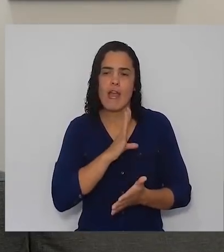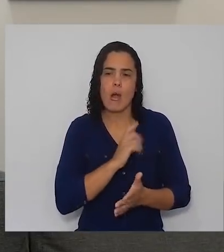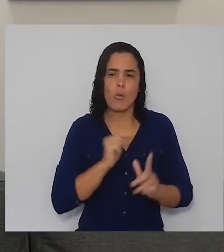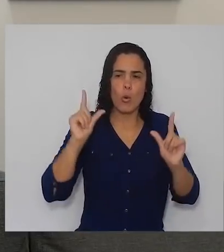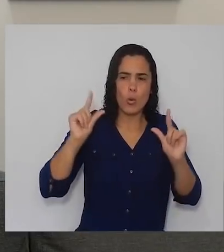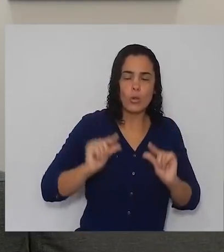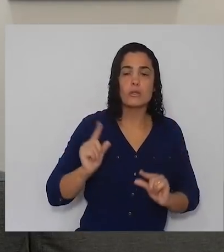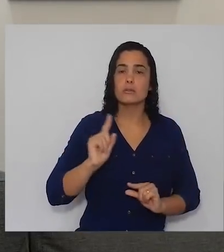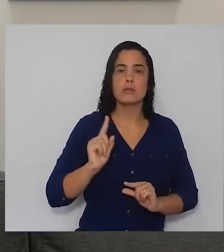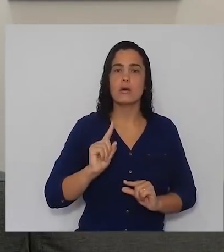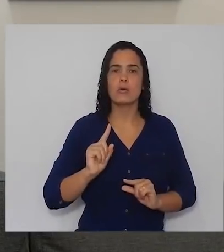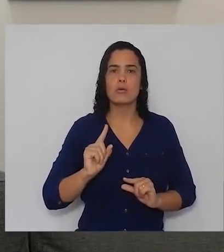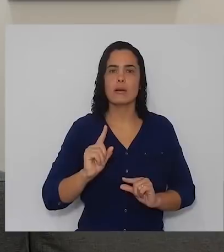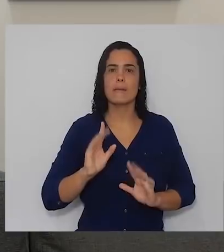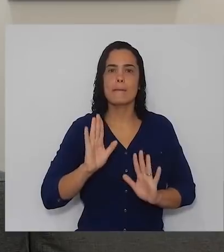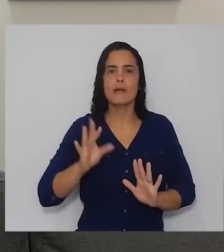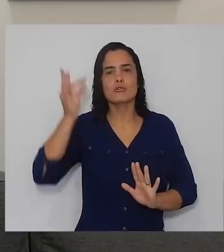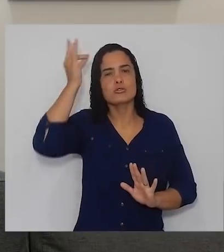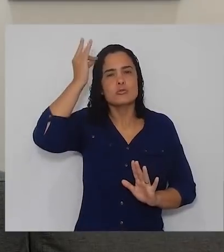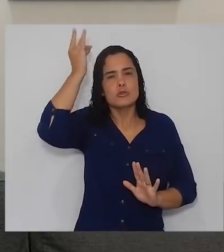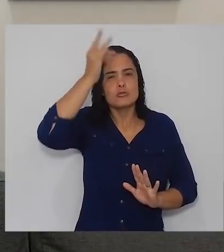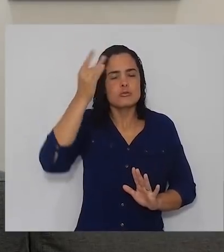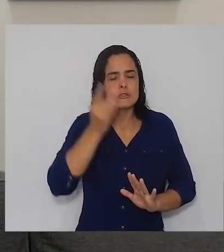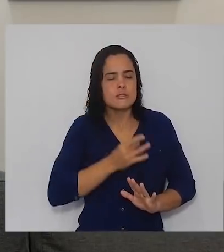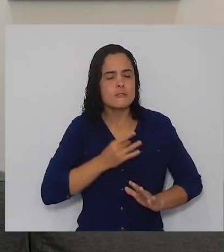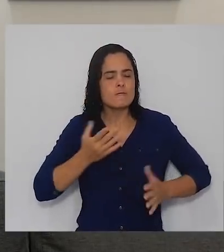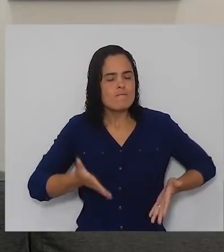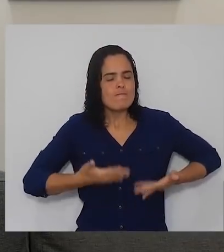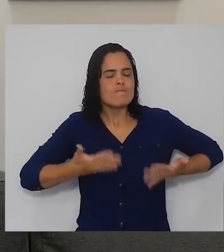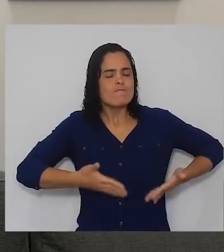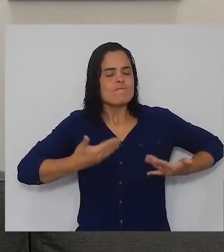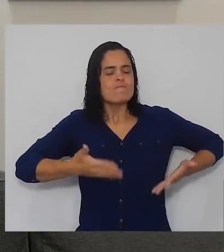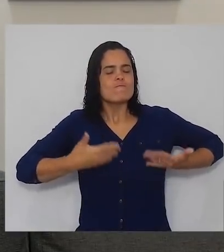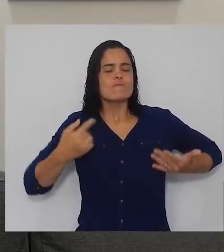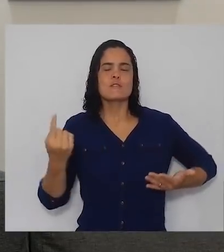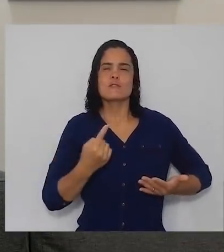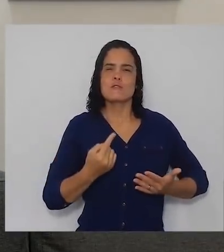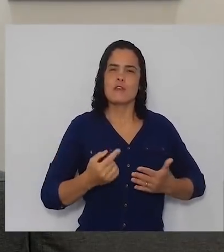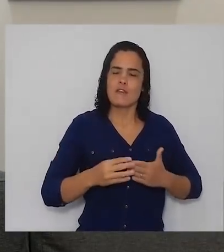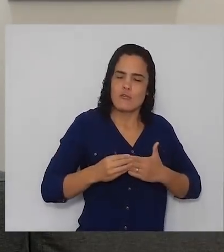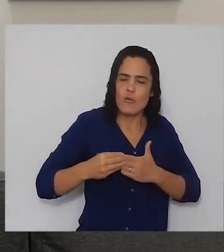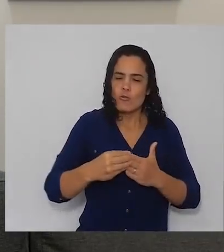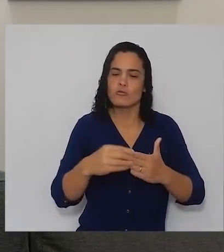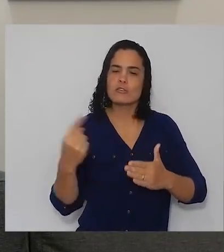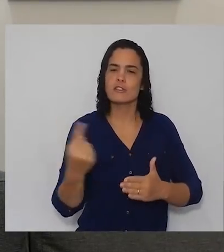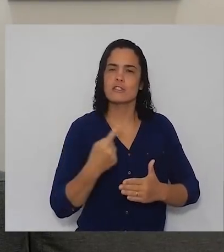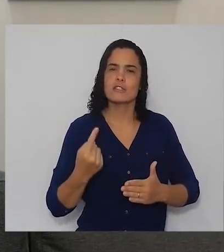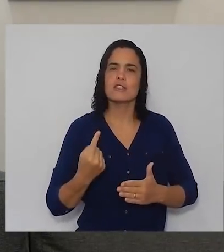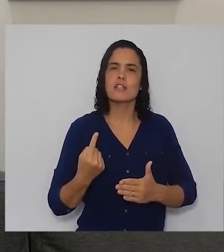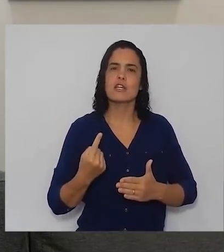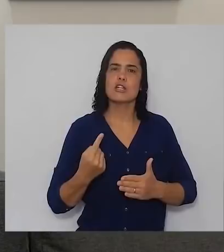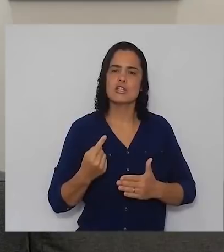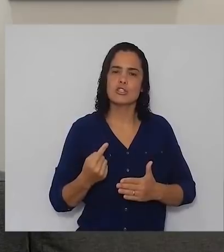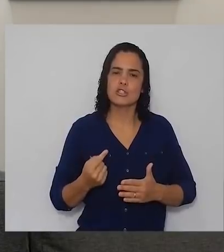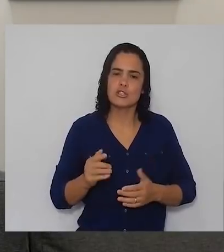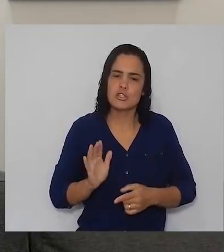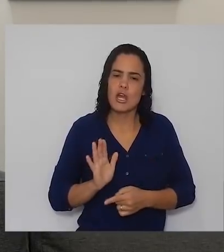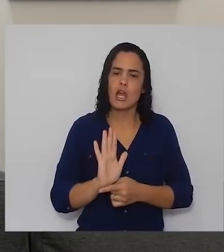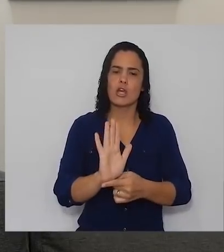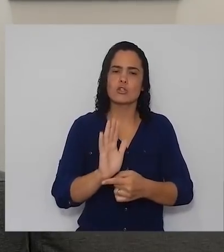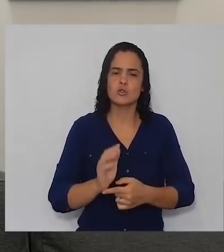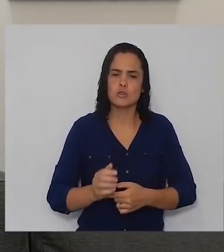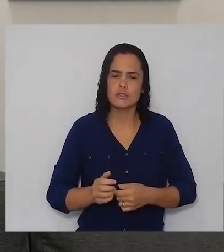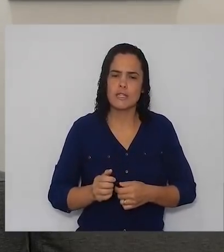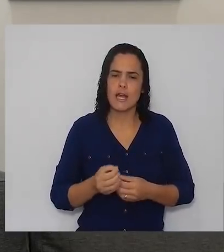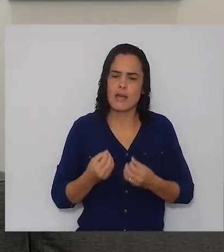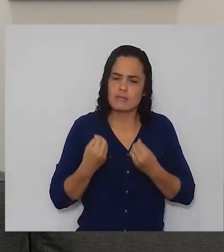este que estamos vivendo. Ao contrário, que o Espírito Santo nos aqueça e que o Espírito Santo nos mova na direção daqueles que mais